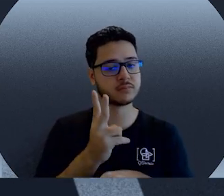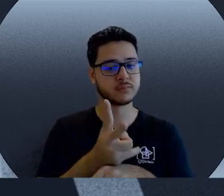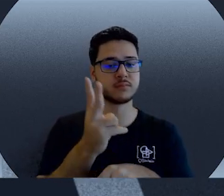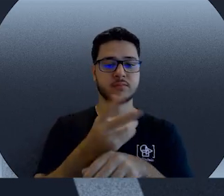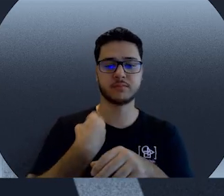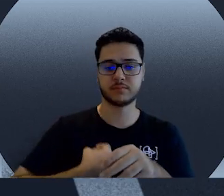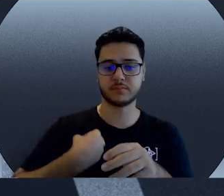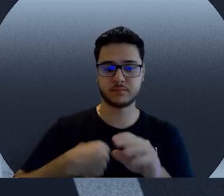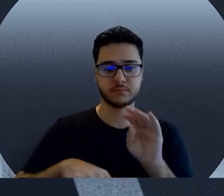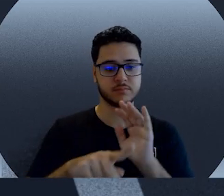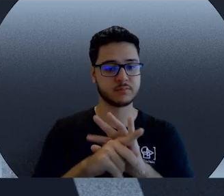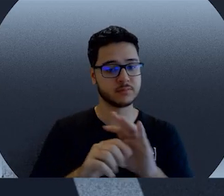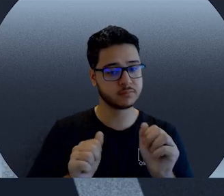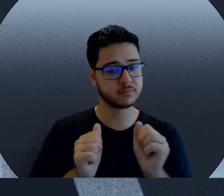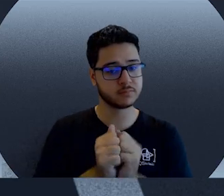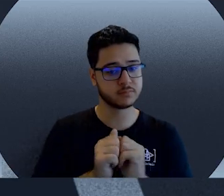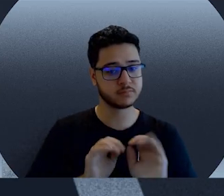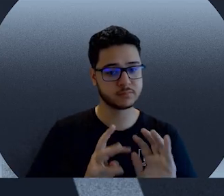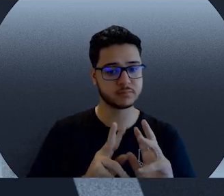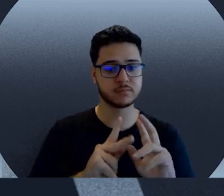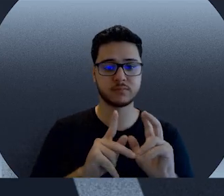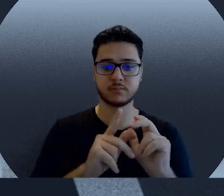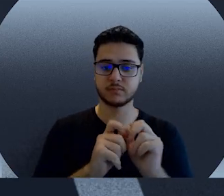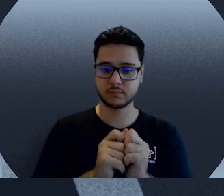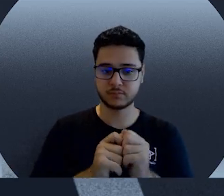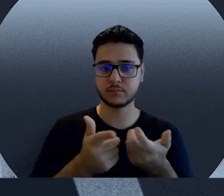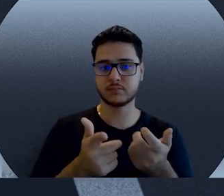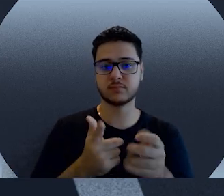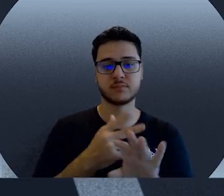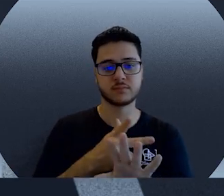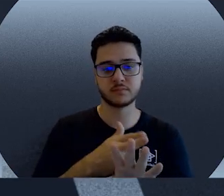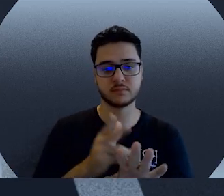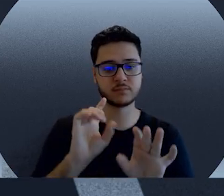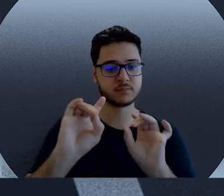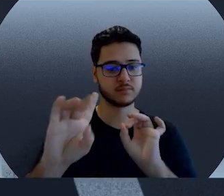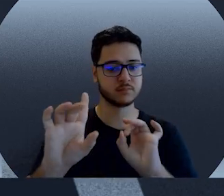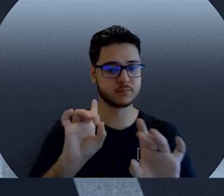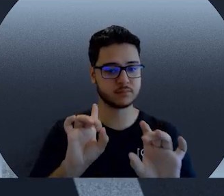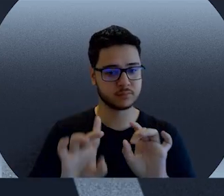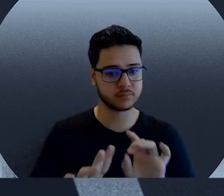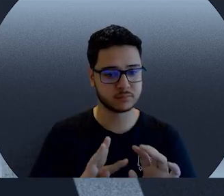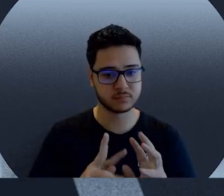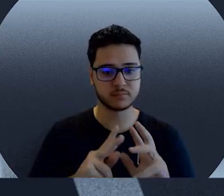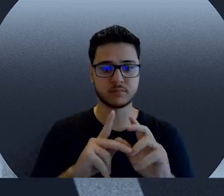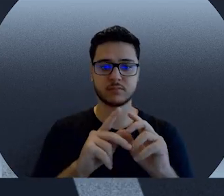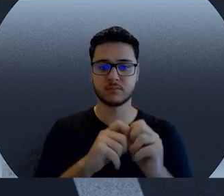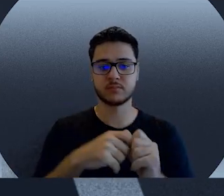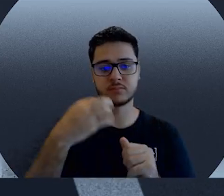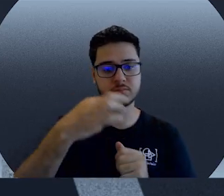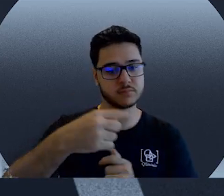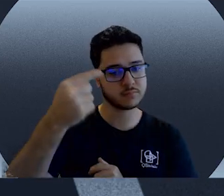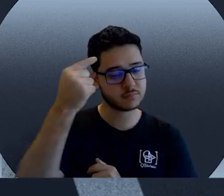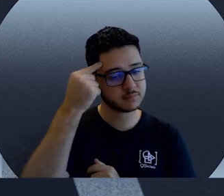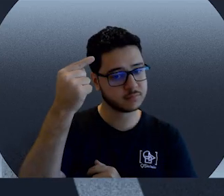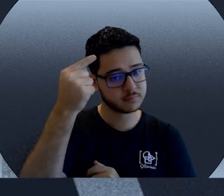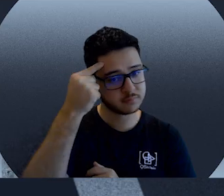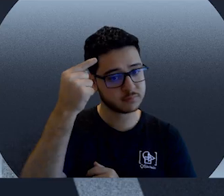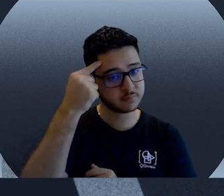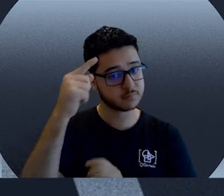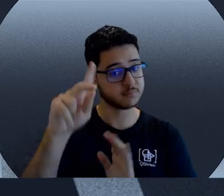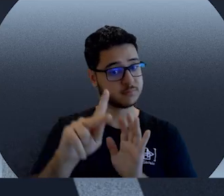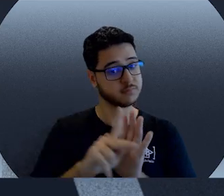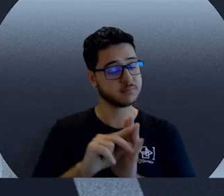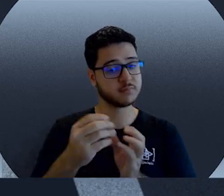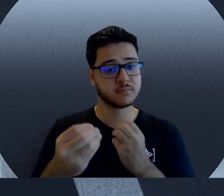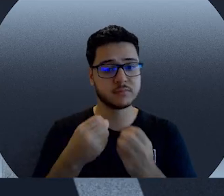né? Então, há inúmeras intervenções do Olafur que fazem a gente pensar na natureza e até mesmo